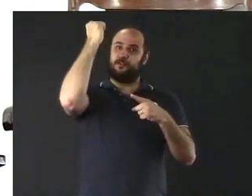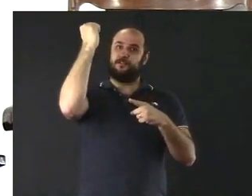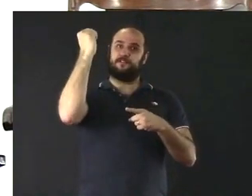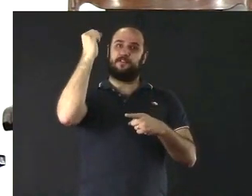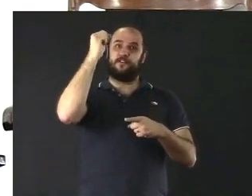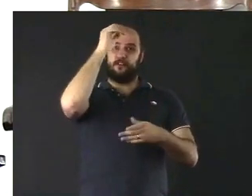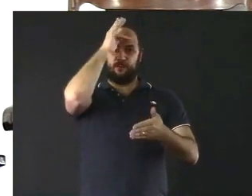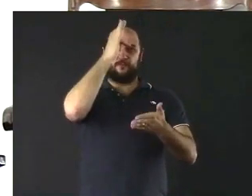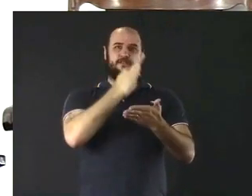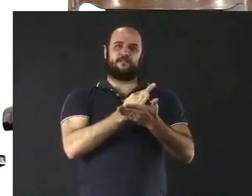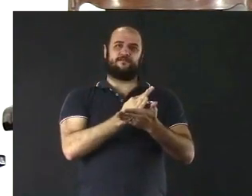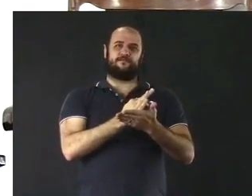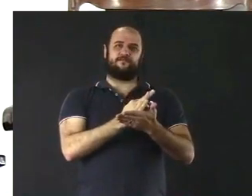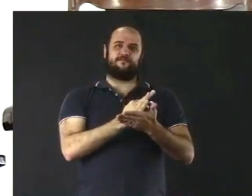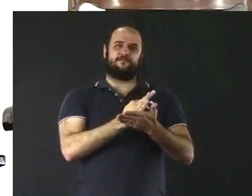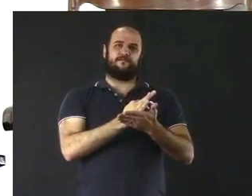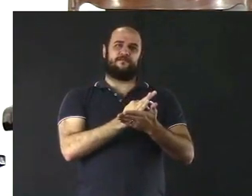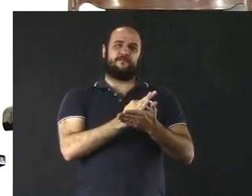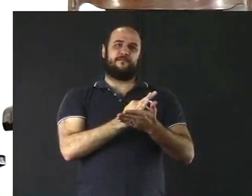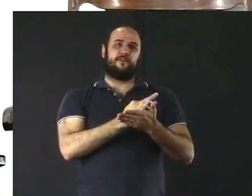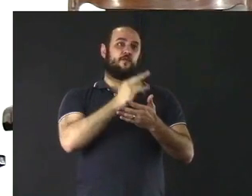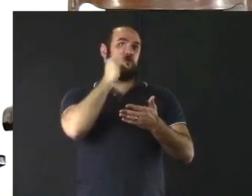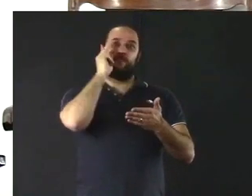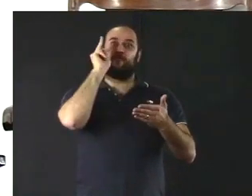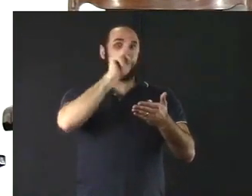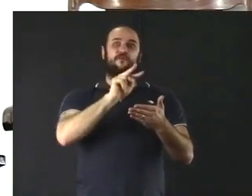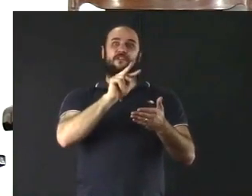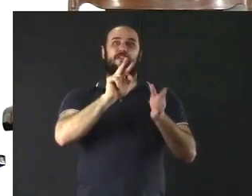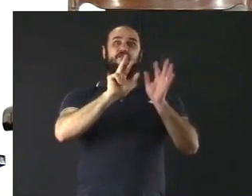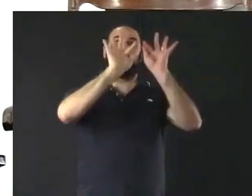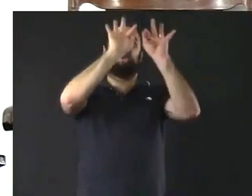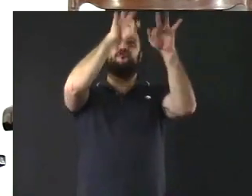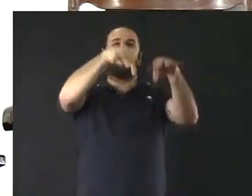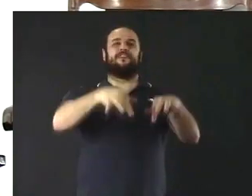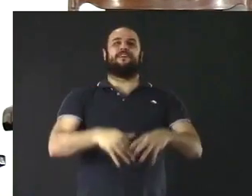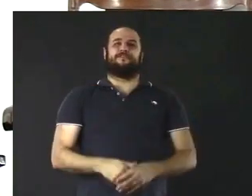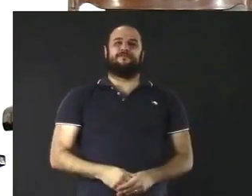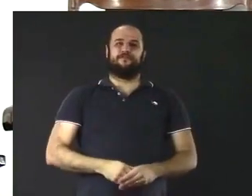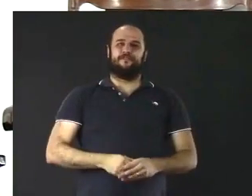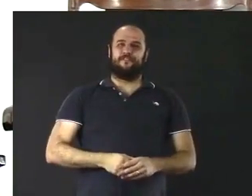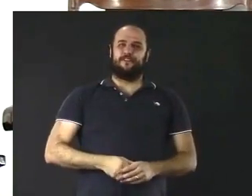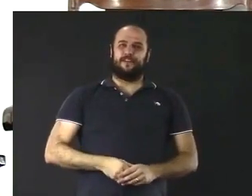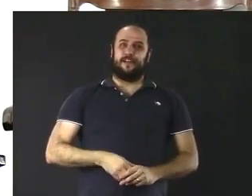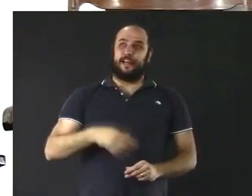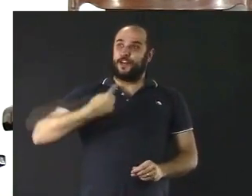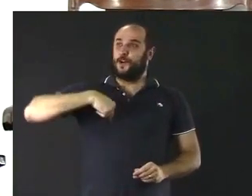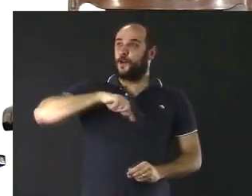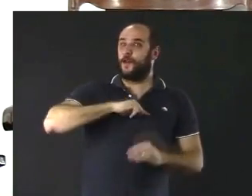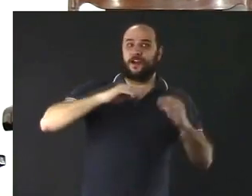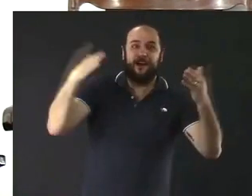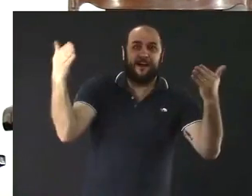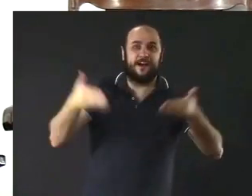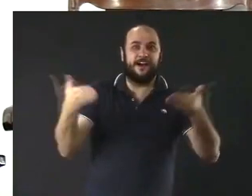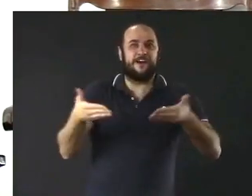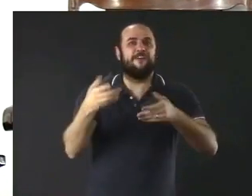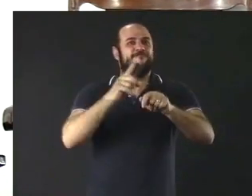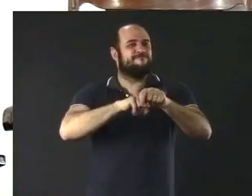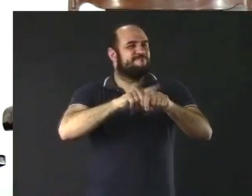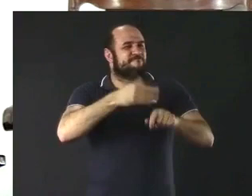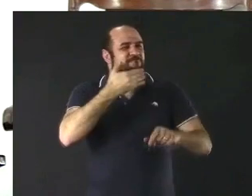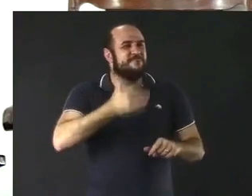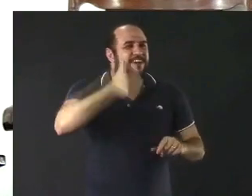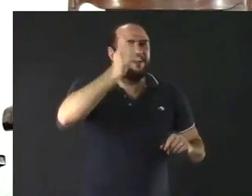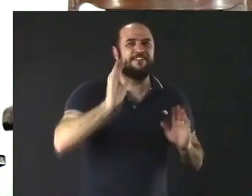a grande promessa, o Messias. Nós já estamos num momento muito melhor do que